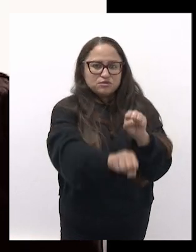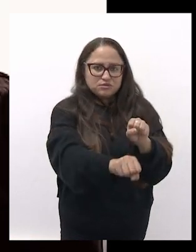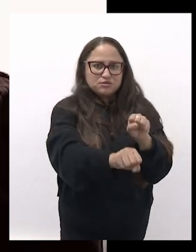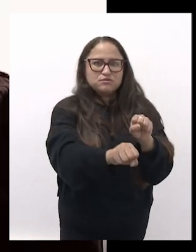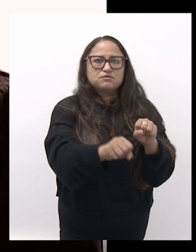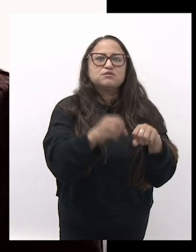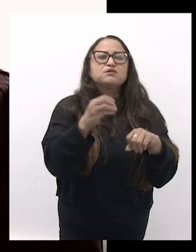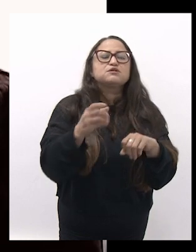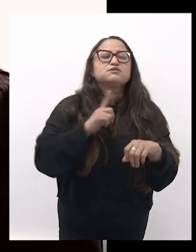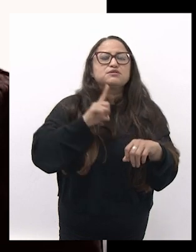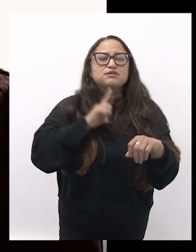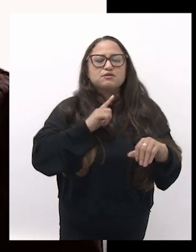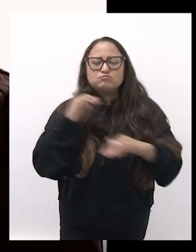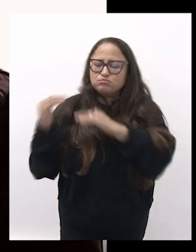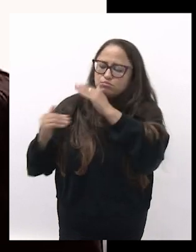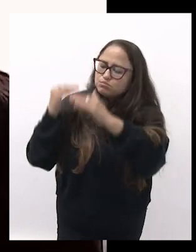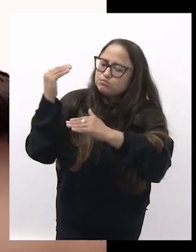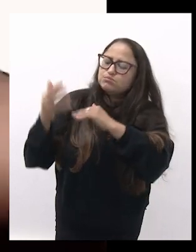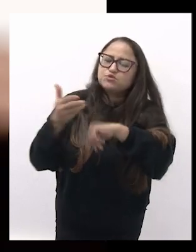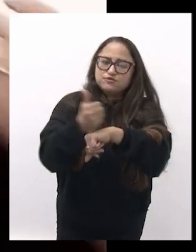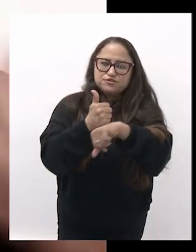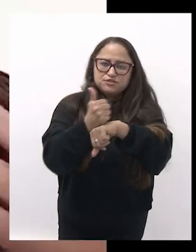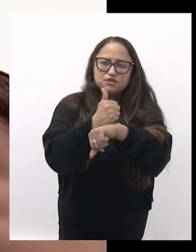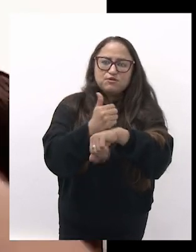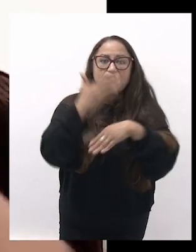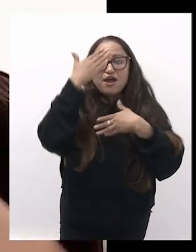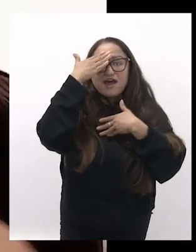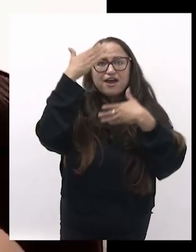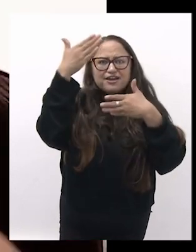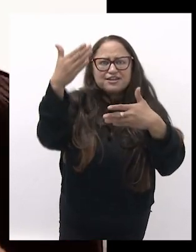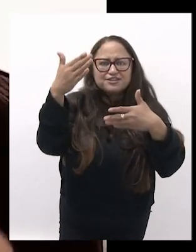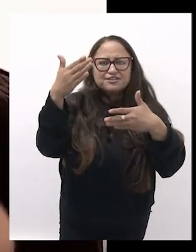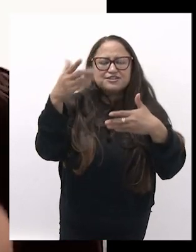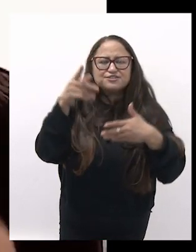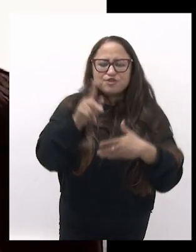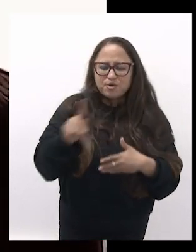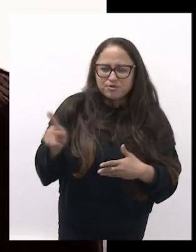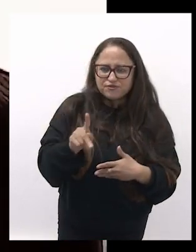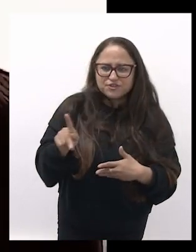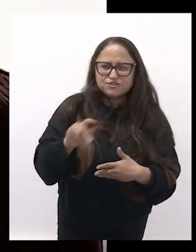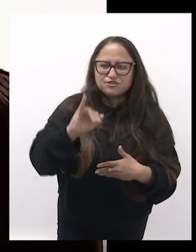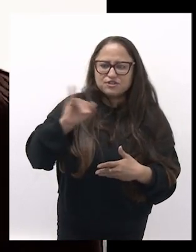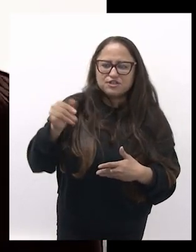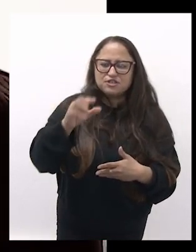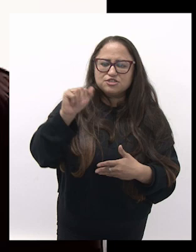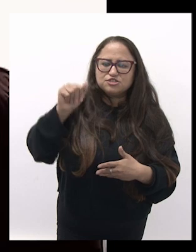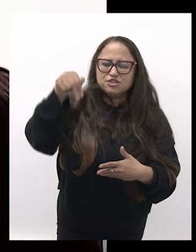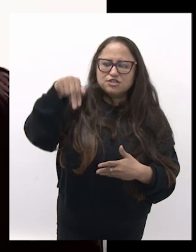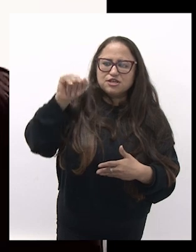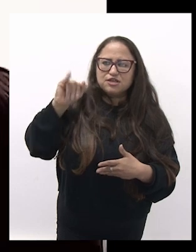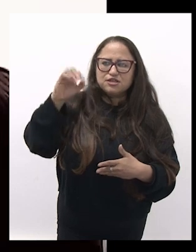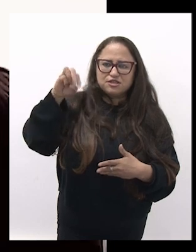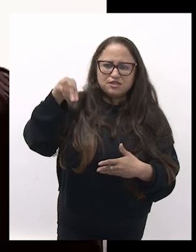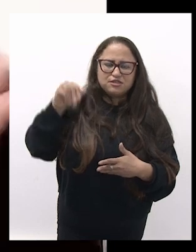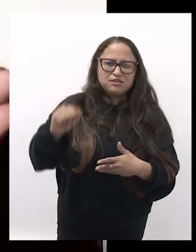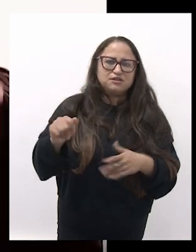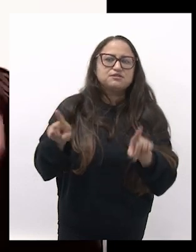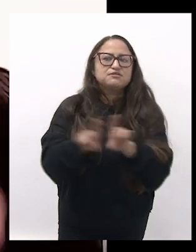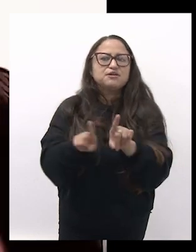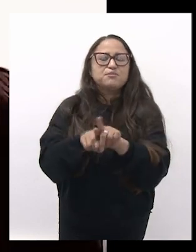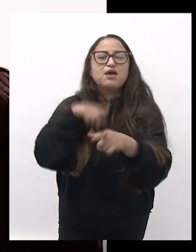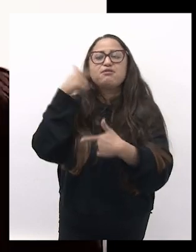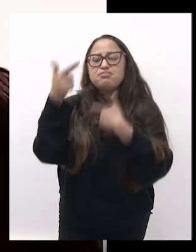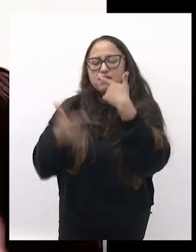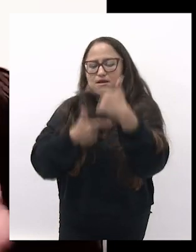Centro de Mídia. Então, agradeço especialmente novamente à professora Janaína Sogia e ao